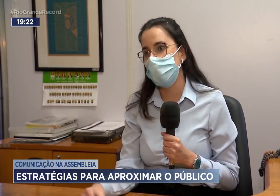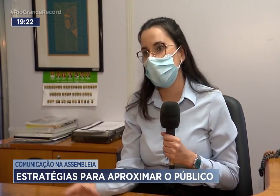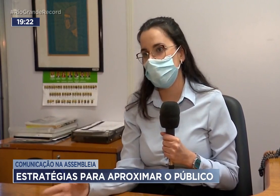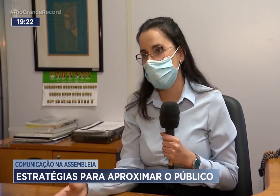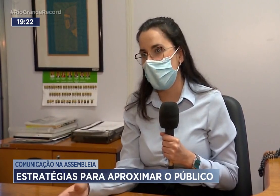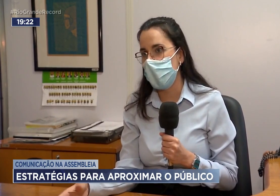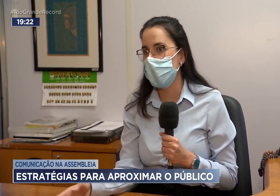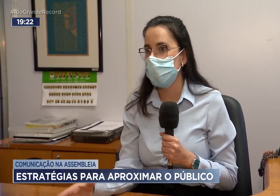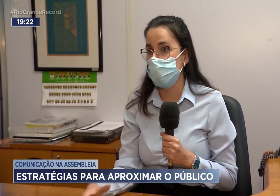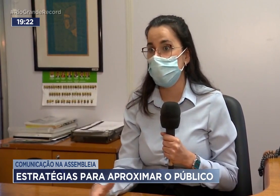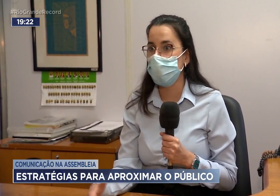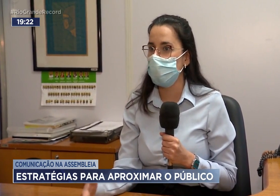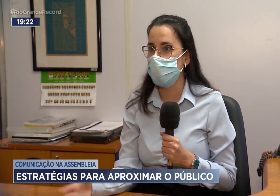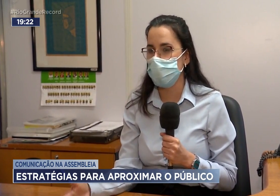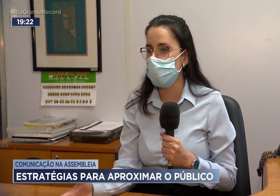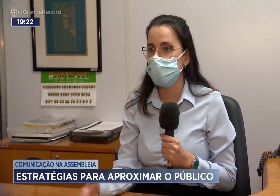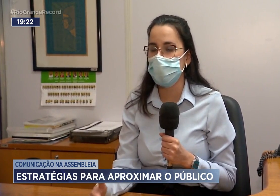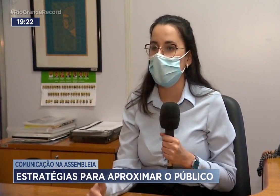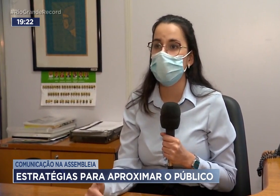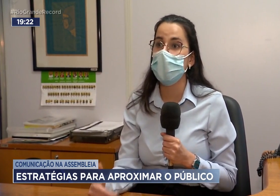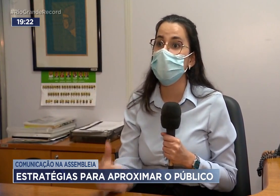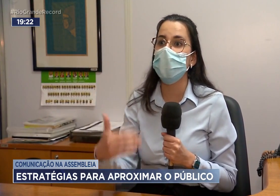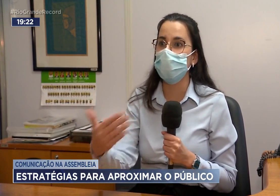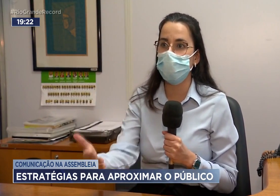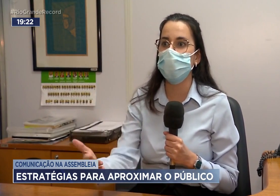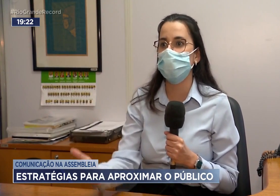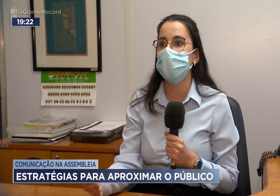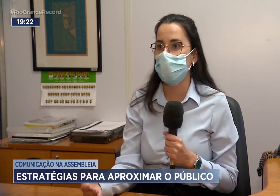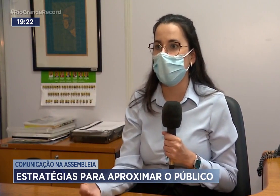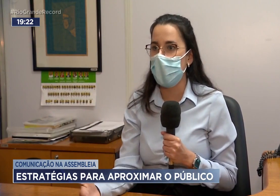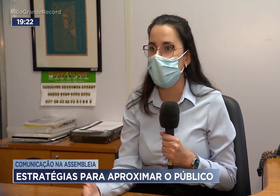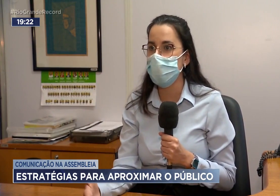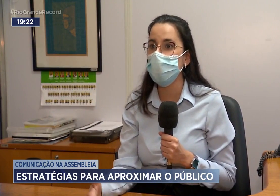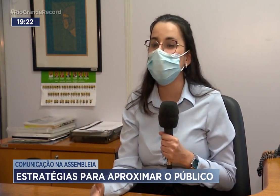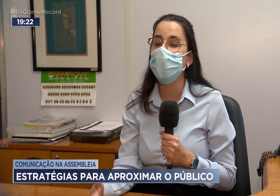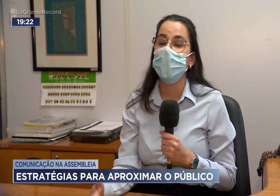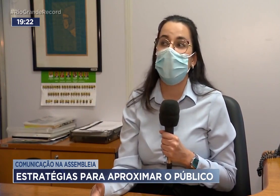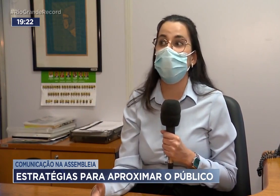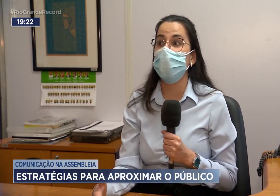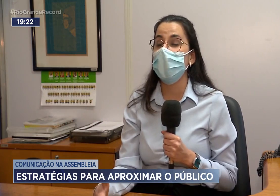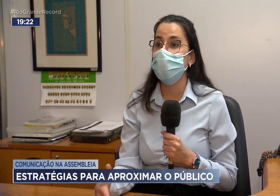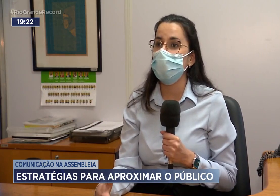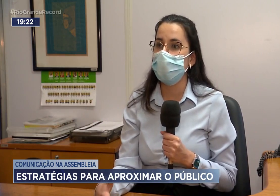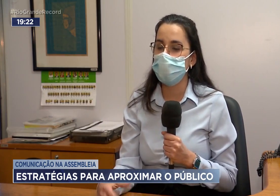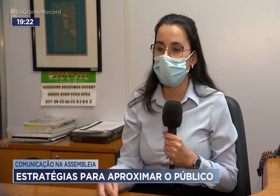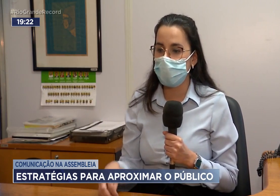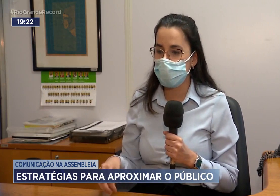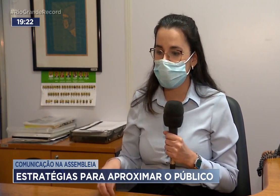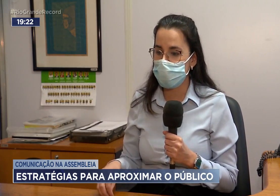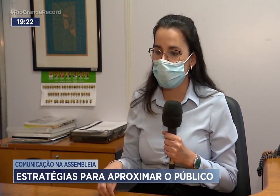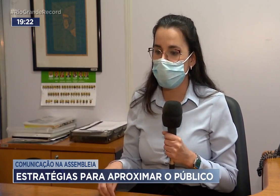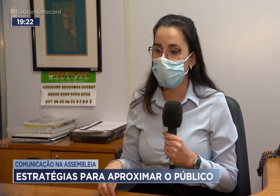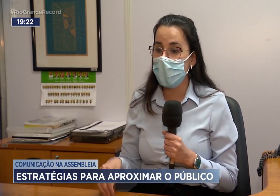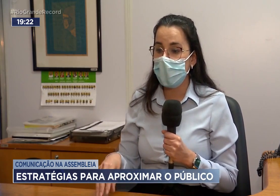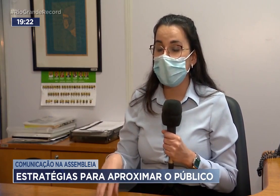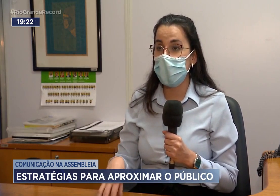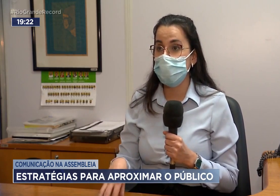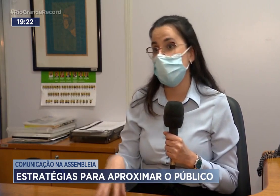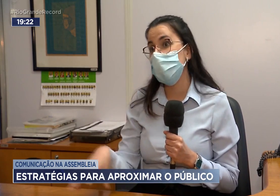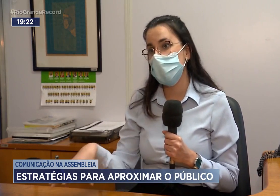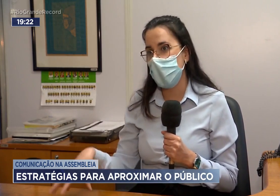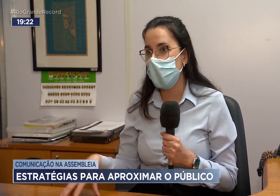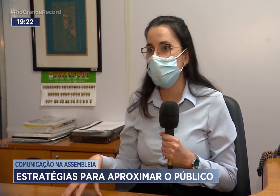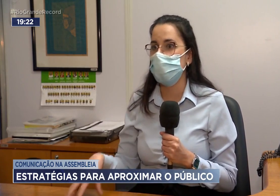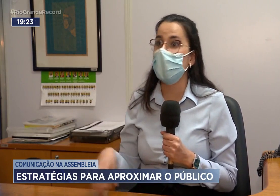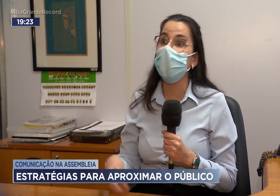cidadão ele pode participar e deixar sua contribuição sobre os projetos que estão em discussão na Casa. E também a gente fez uma modernização